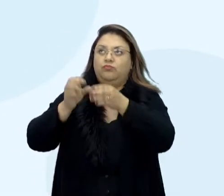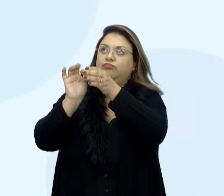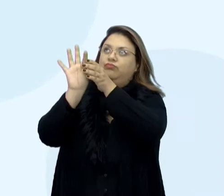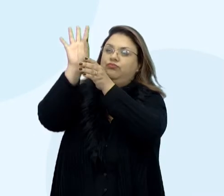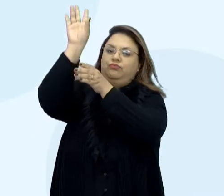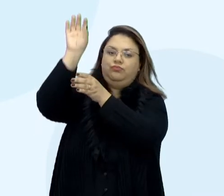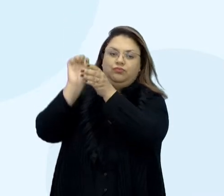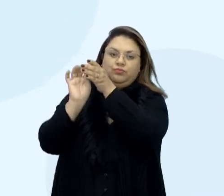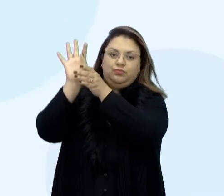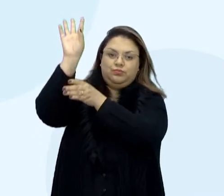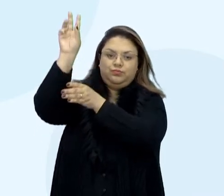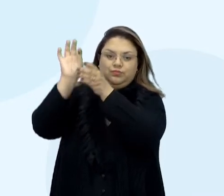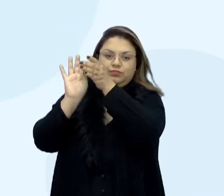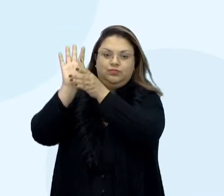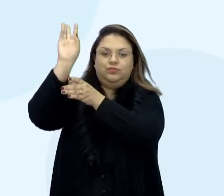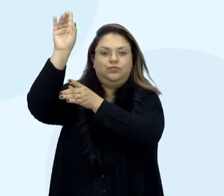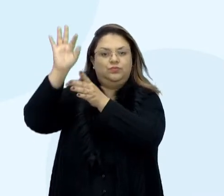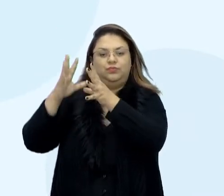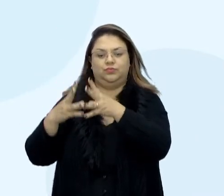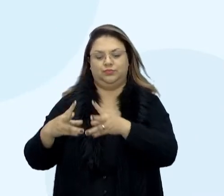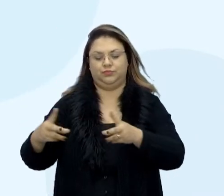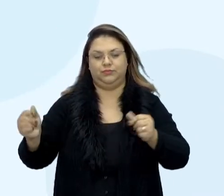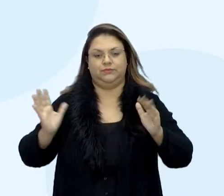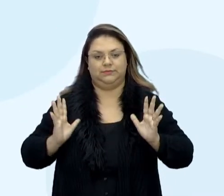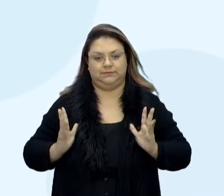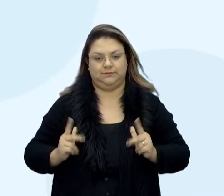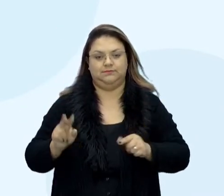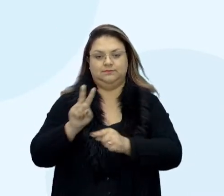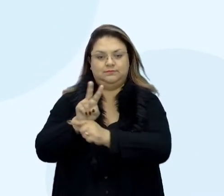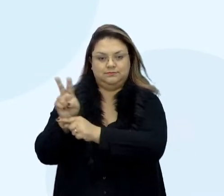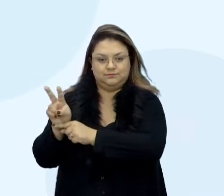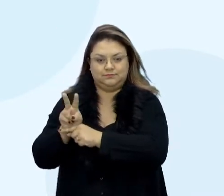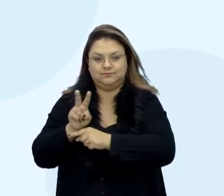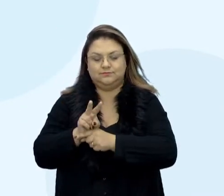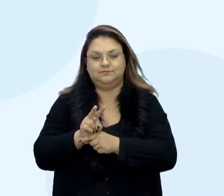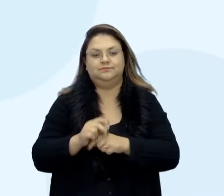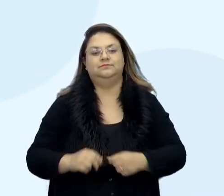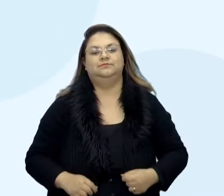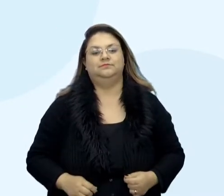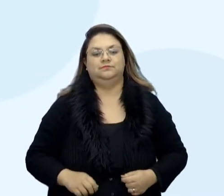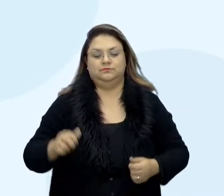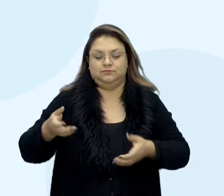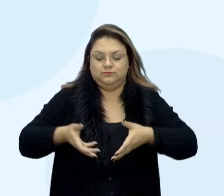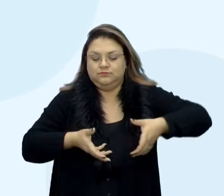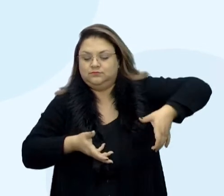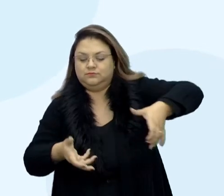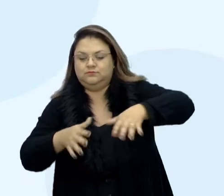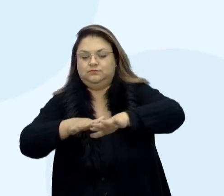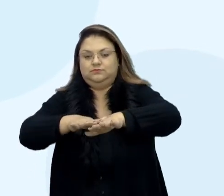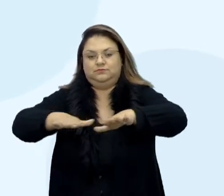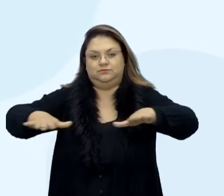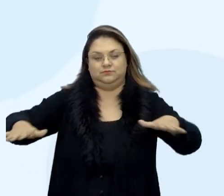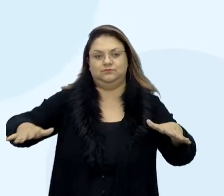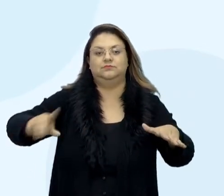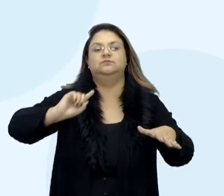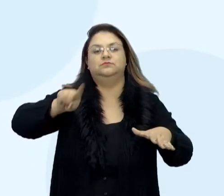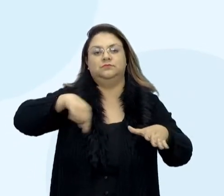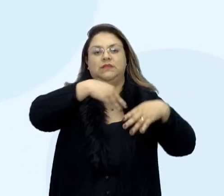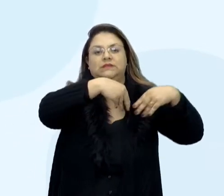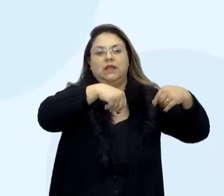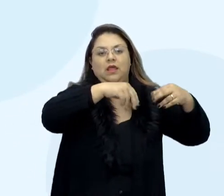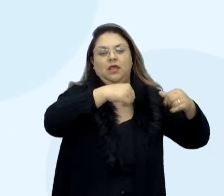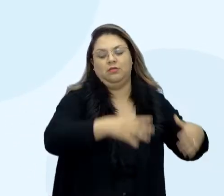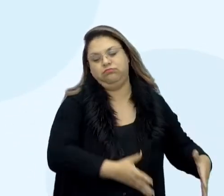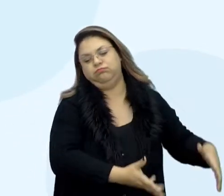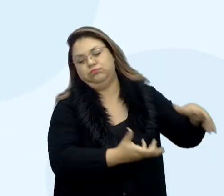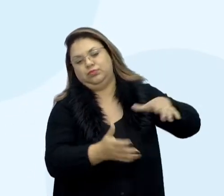de gases. E a cada camada de resíduos colocados é inserido ali uma camada de terra e feita todo esse